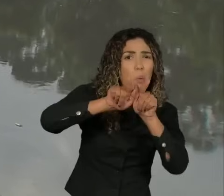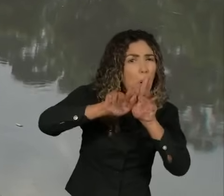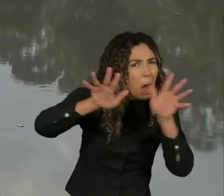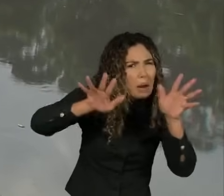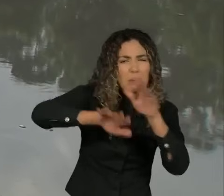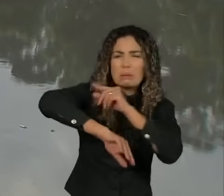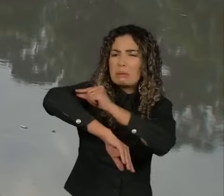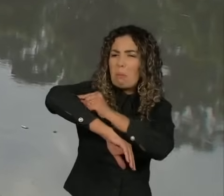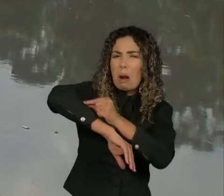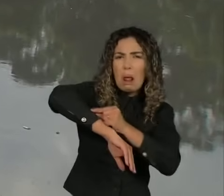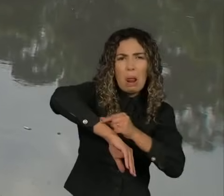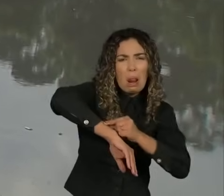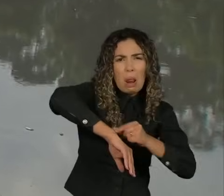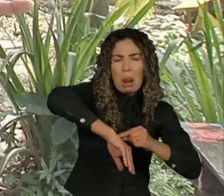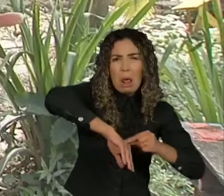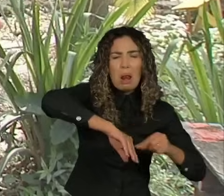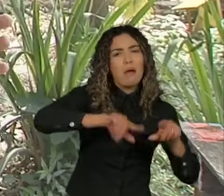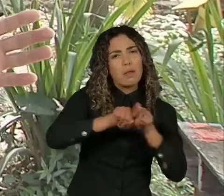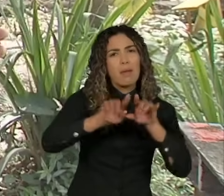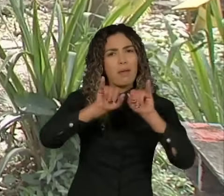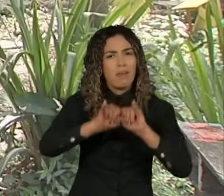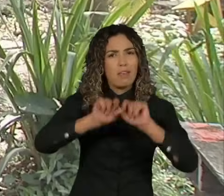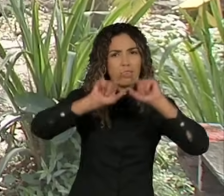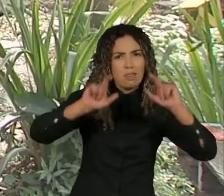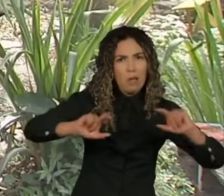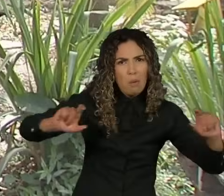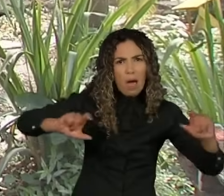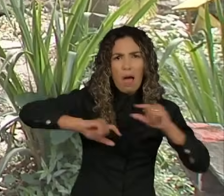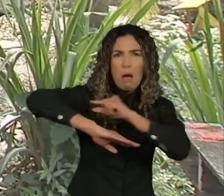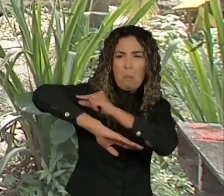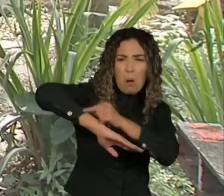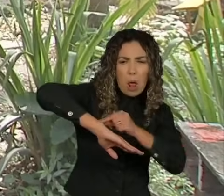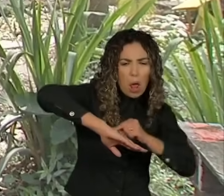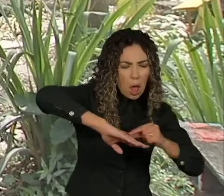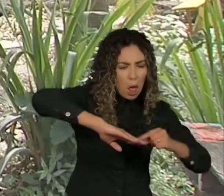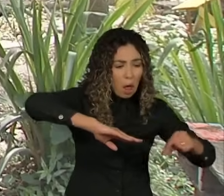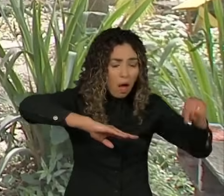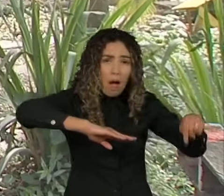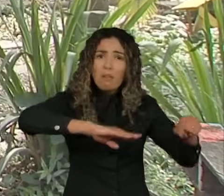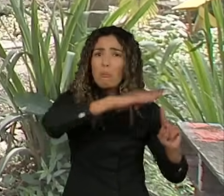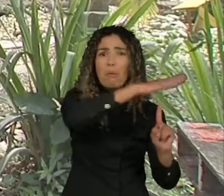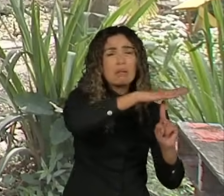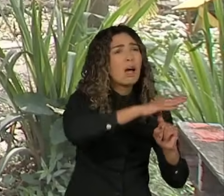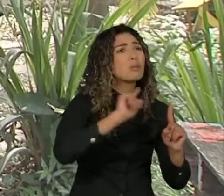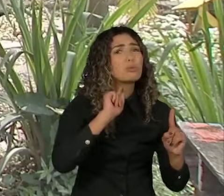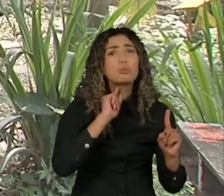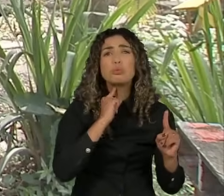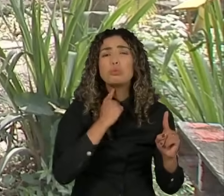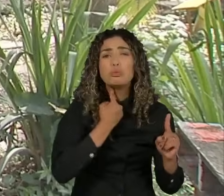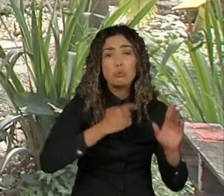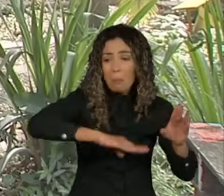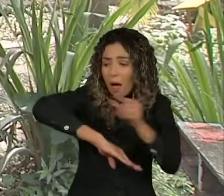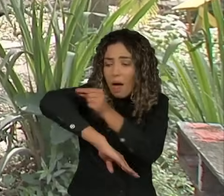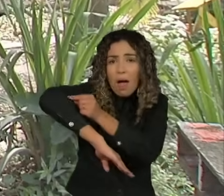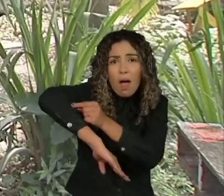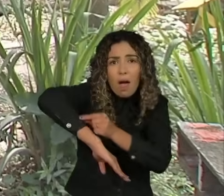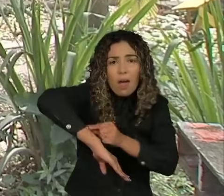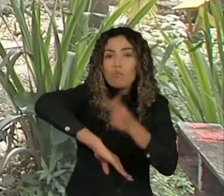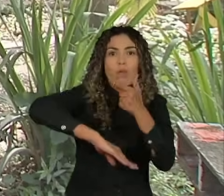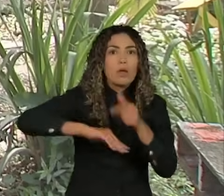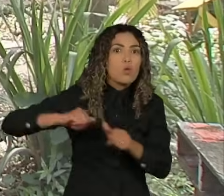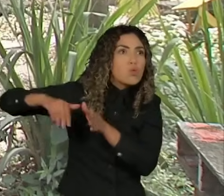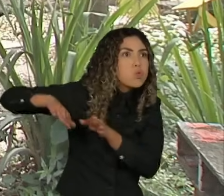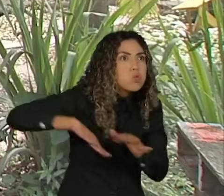só aqui que ele é retinho desse jeito. Quando o rio chega em Mogi, ele chega fino, ele não tem força para seguir. E ele começa ali um